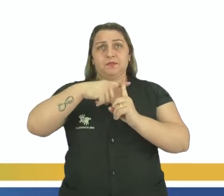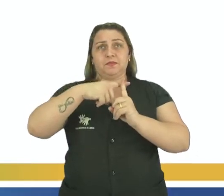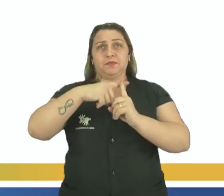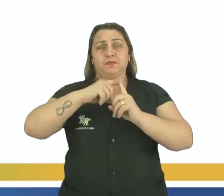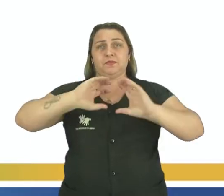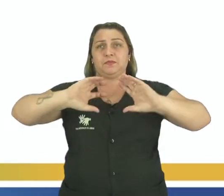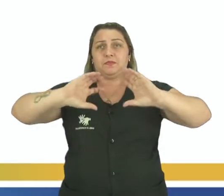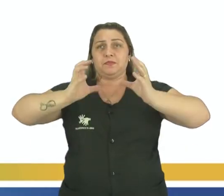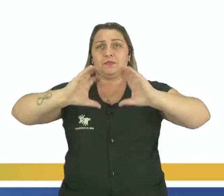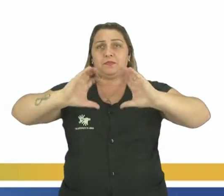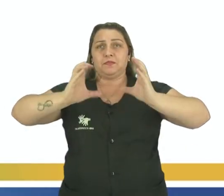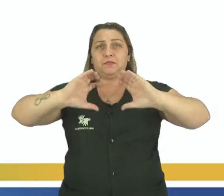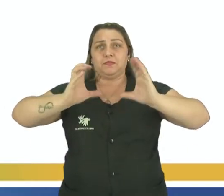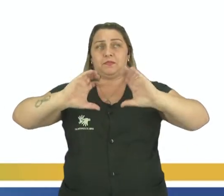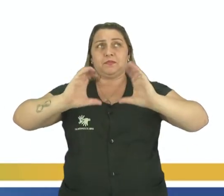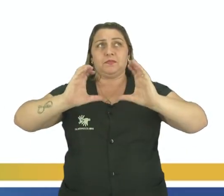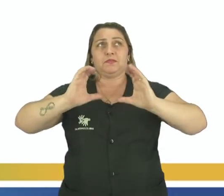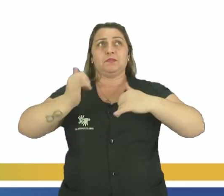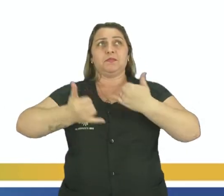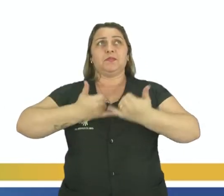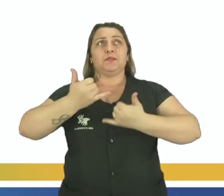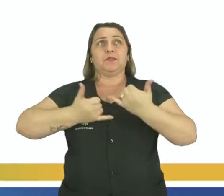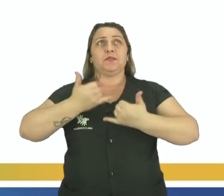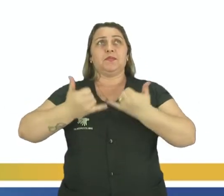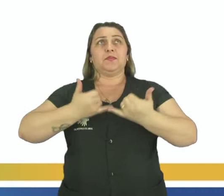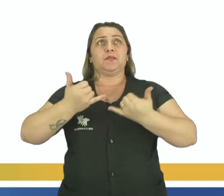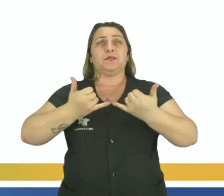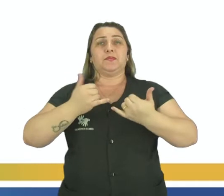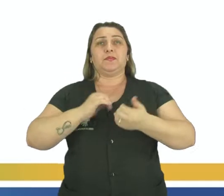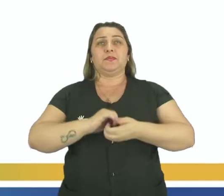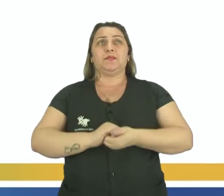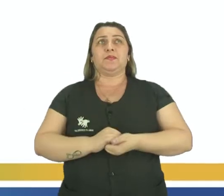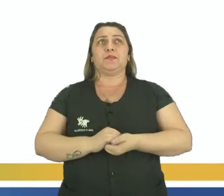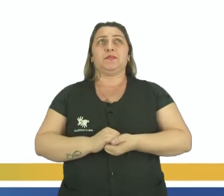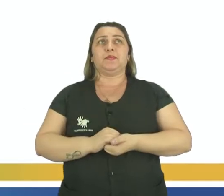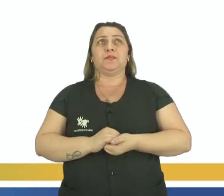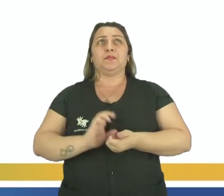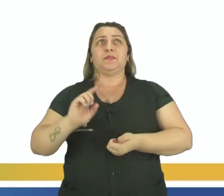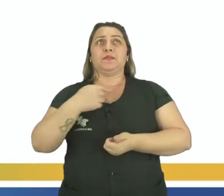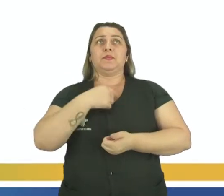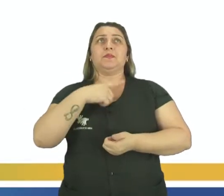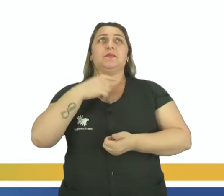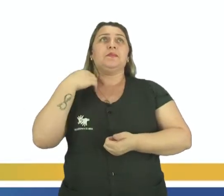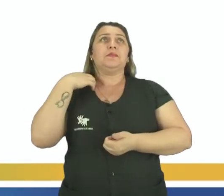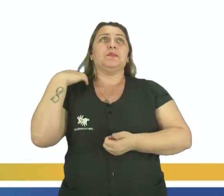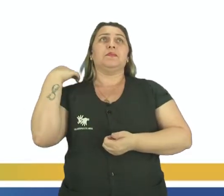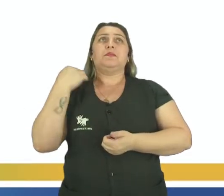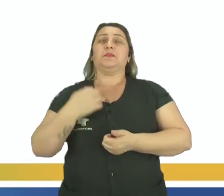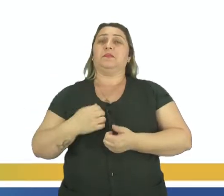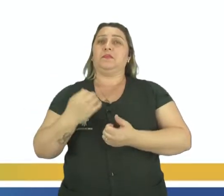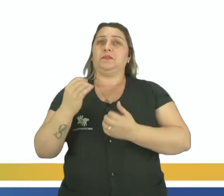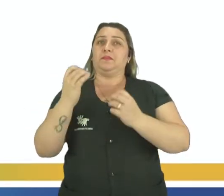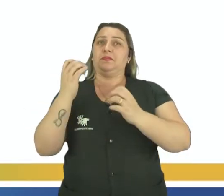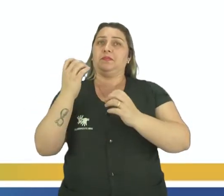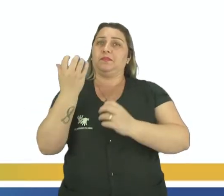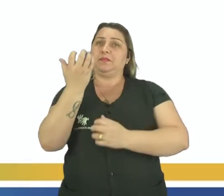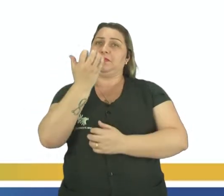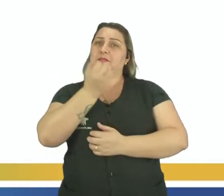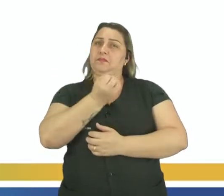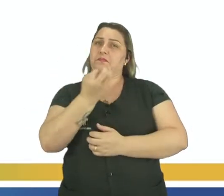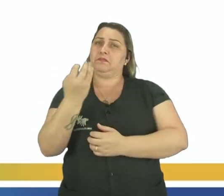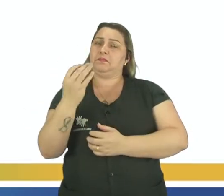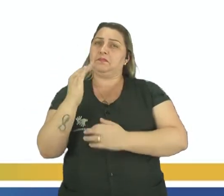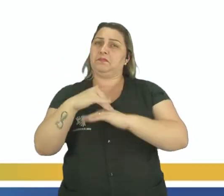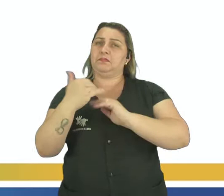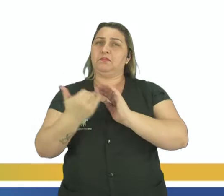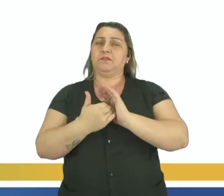outra quantidade de outro brinquedo, uma bolinha. E nós vamos ter a quantidade total.